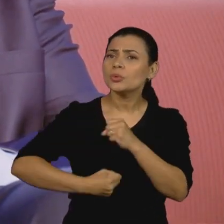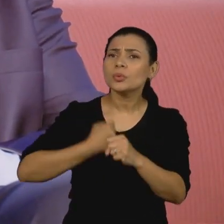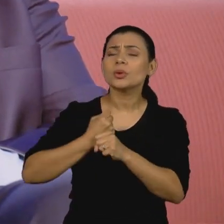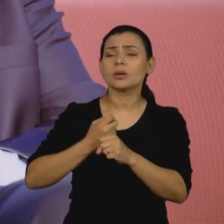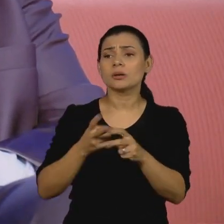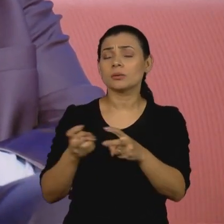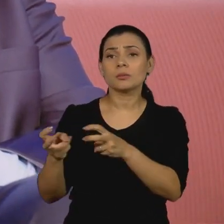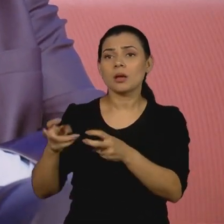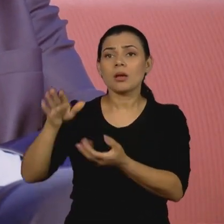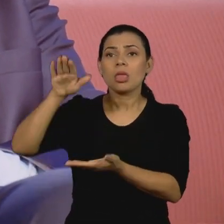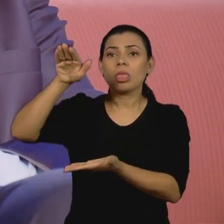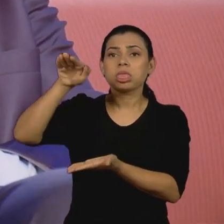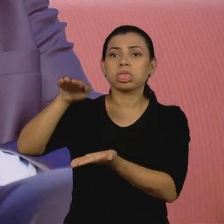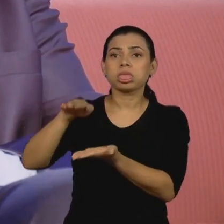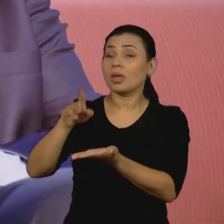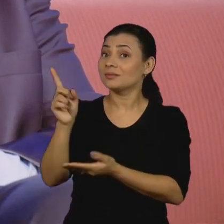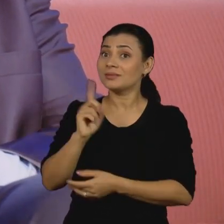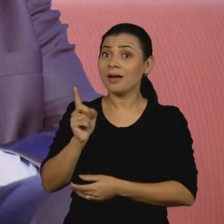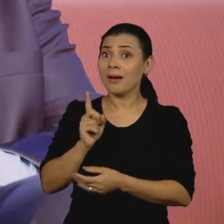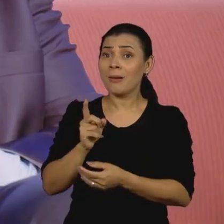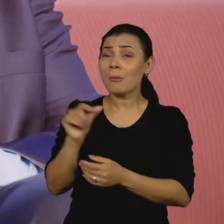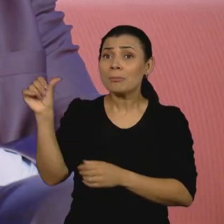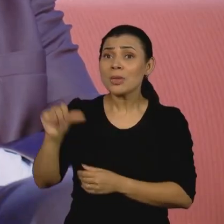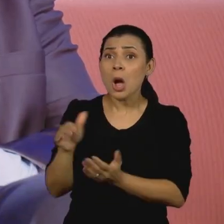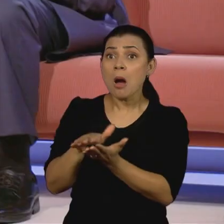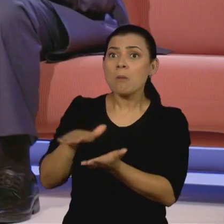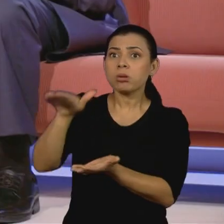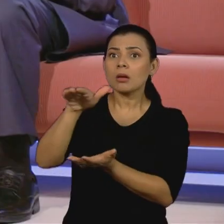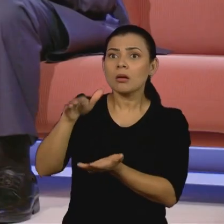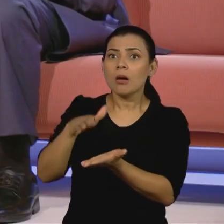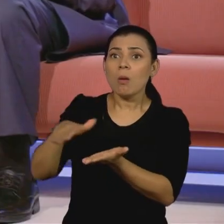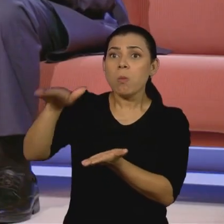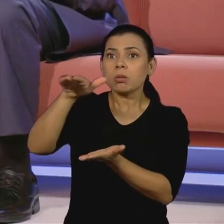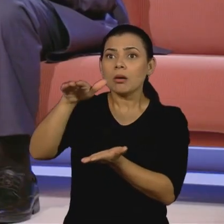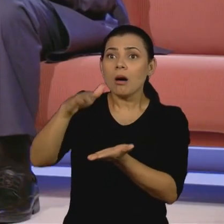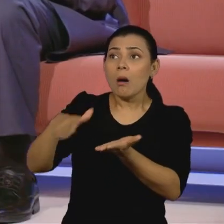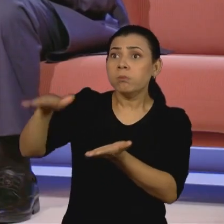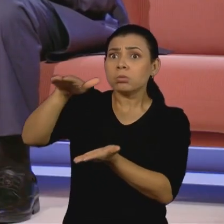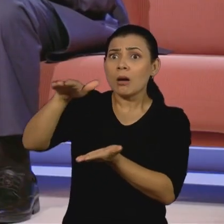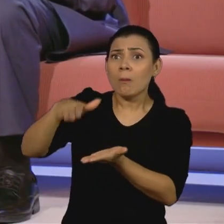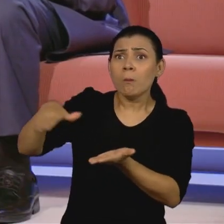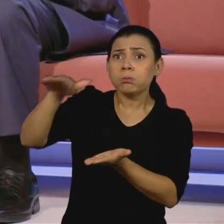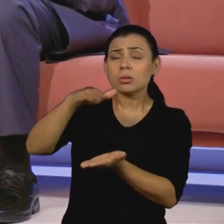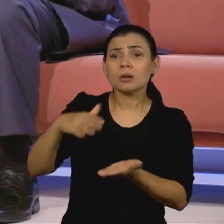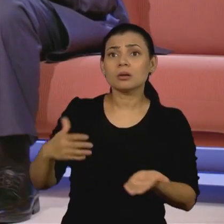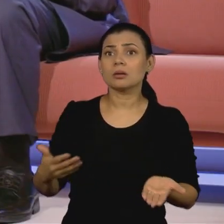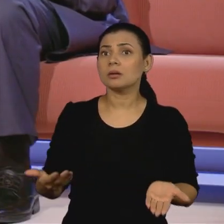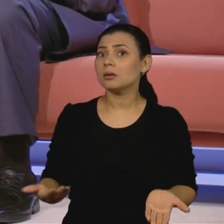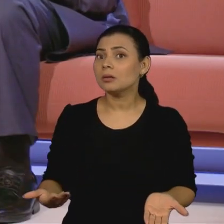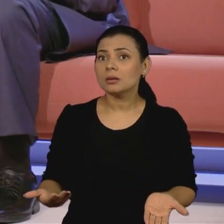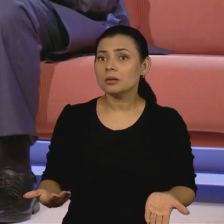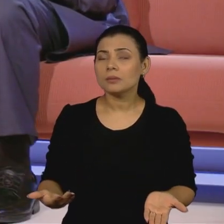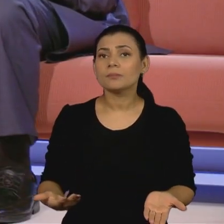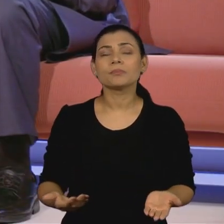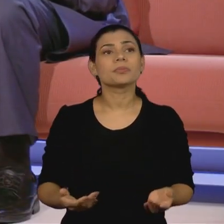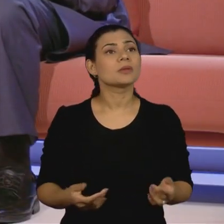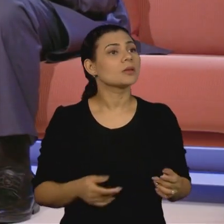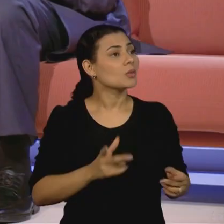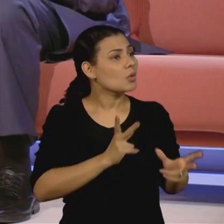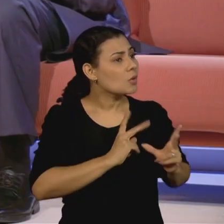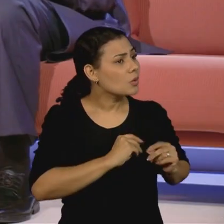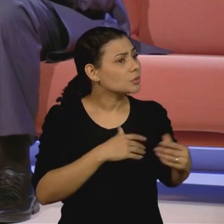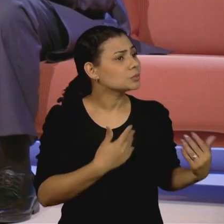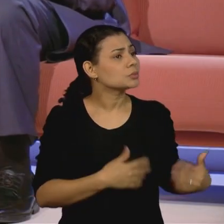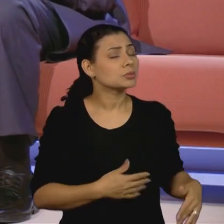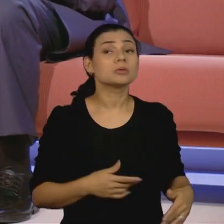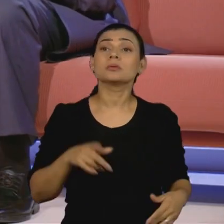não diminui o número. Nós temos Julga e vai crescendo. Julga, vai crescendo. Nós temos a maior quantidade de